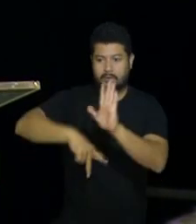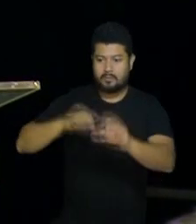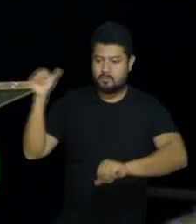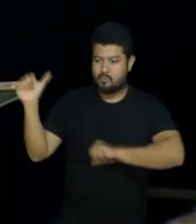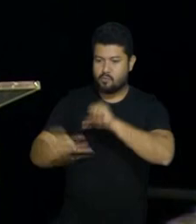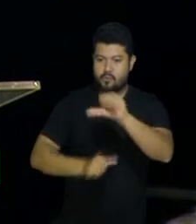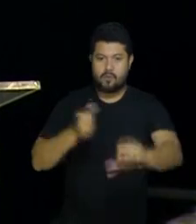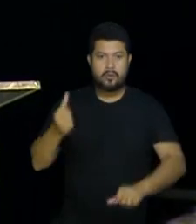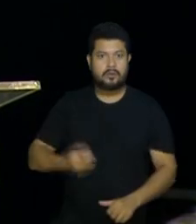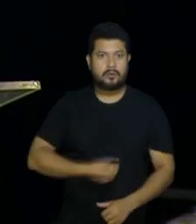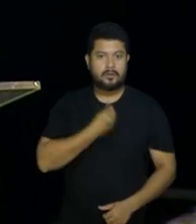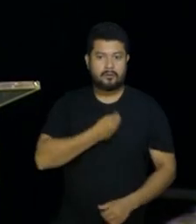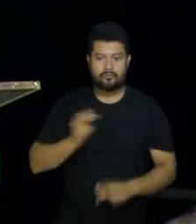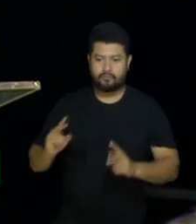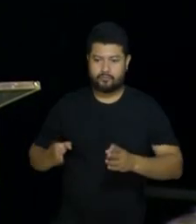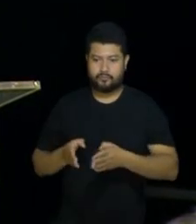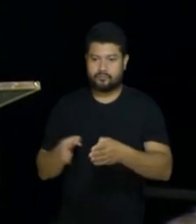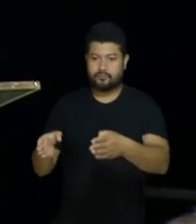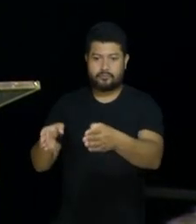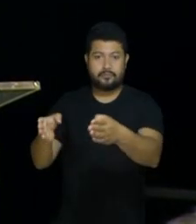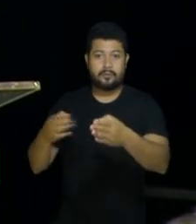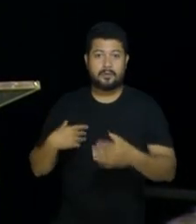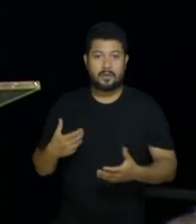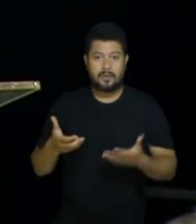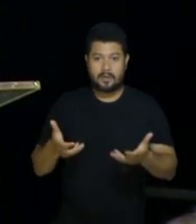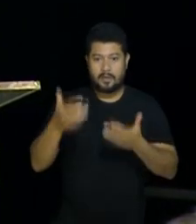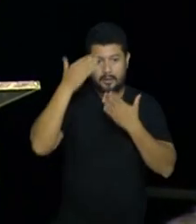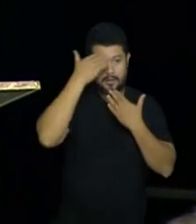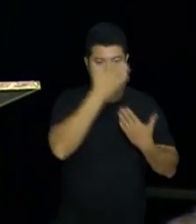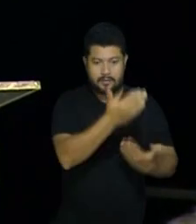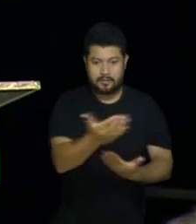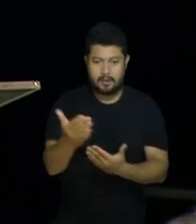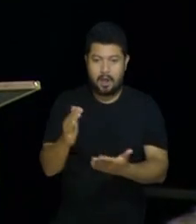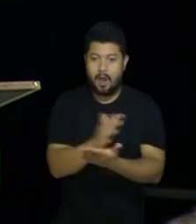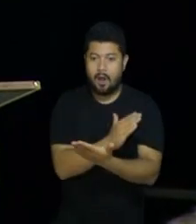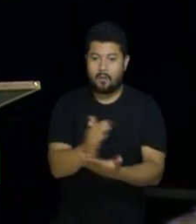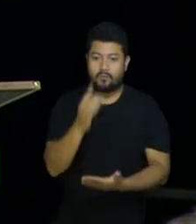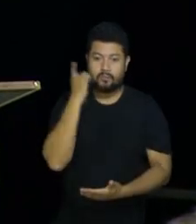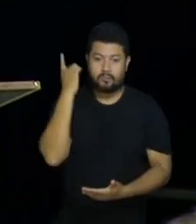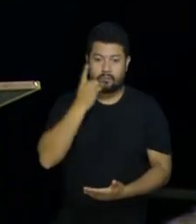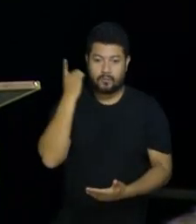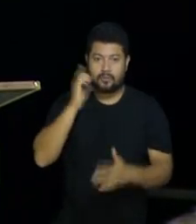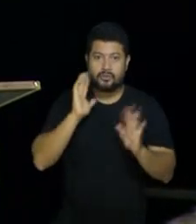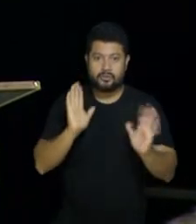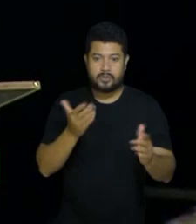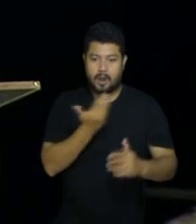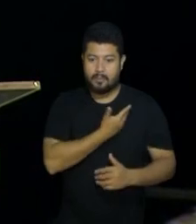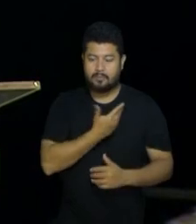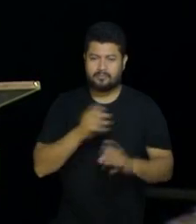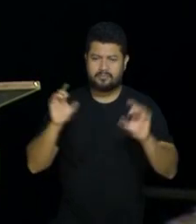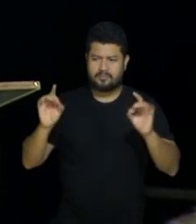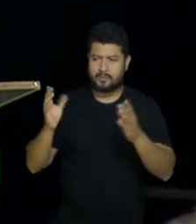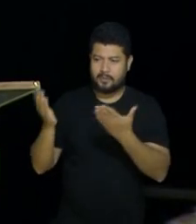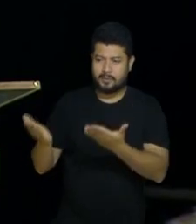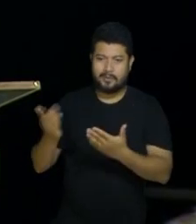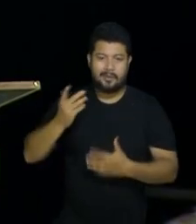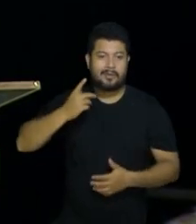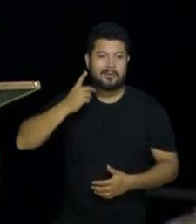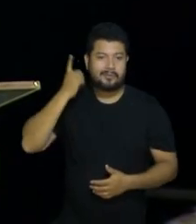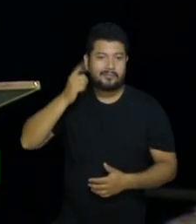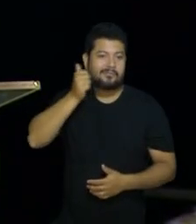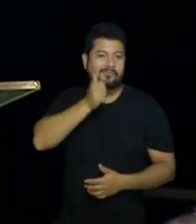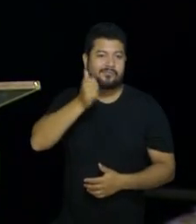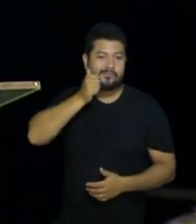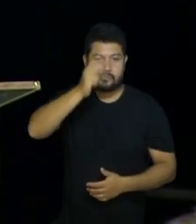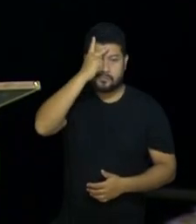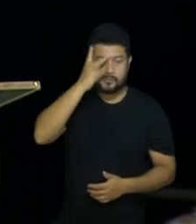agradecer aqui a alguns deputados, amigos já da instituição, e, em especial, a amiga Paulinha, que tem